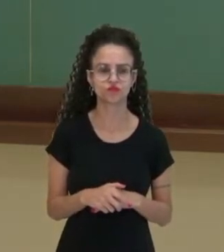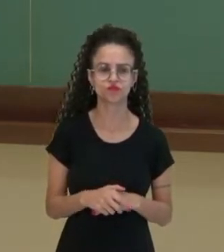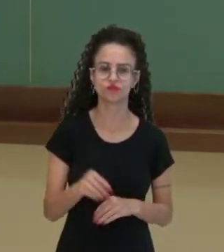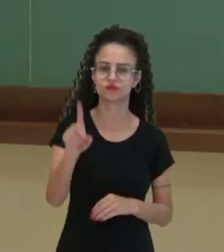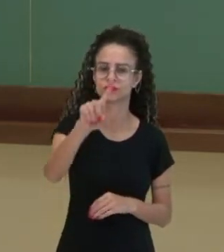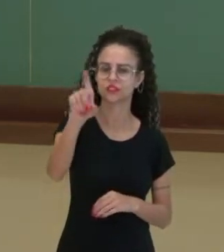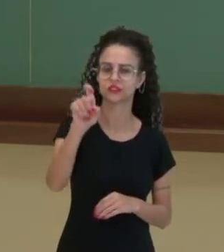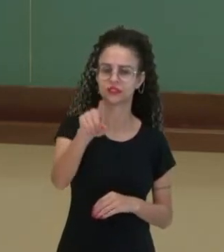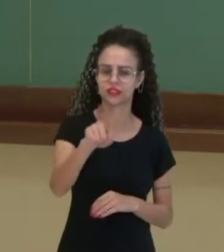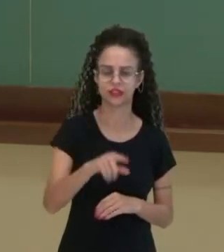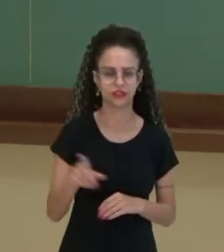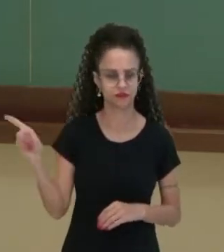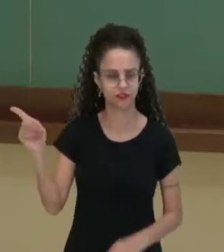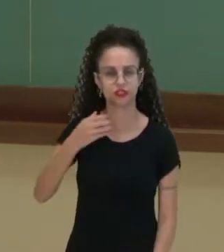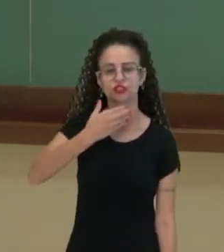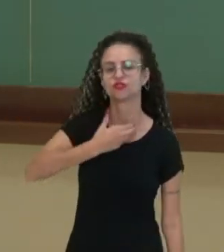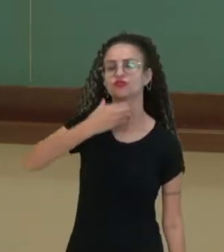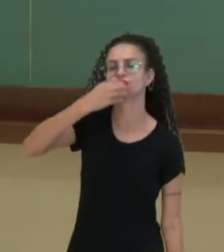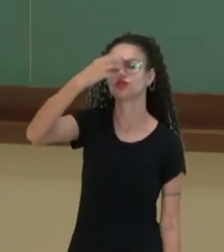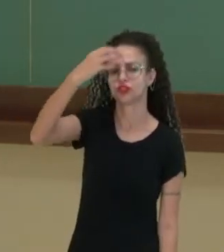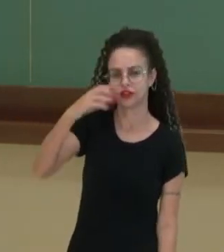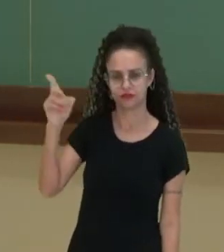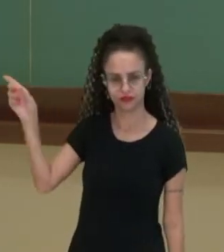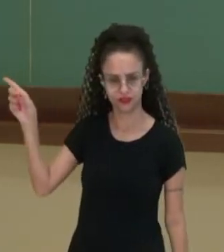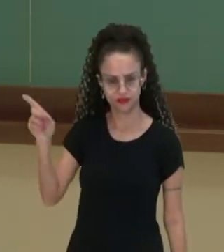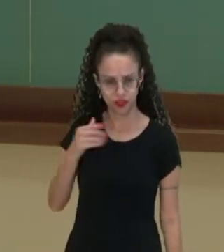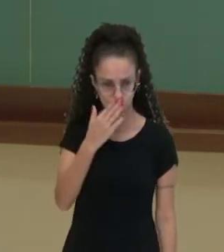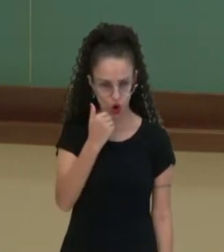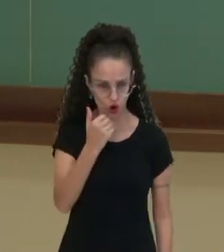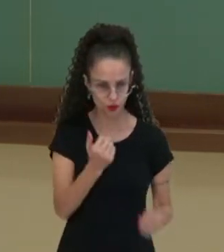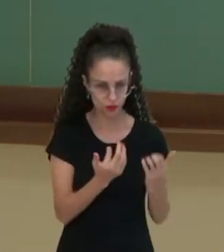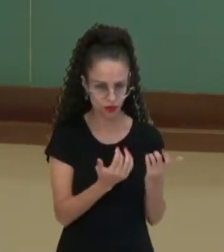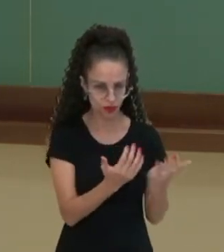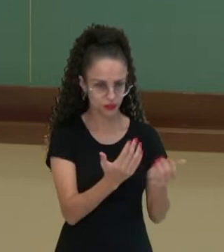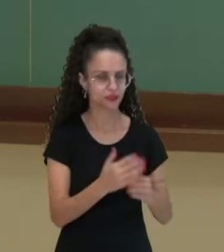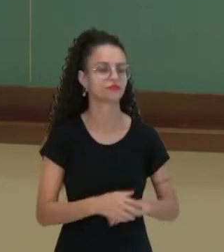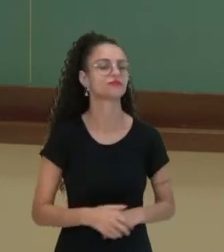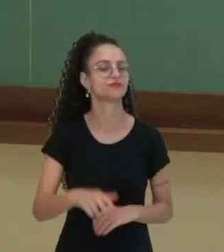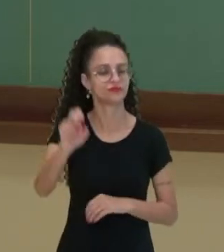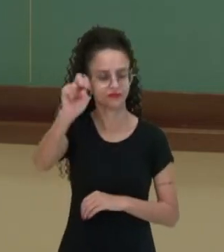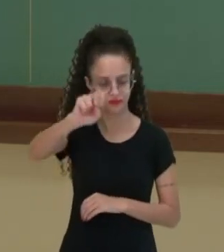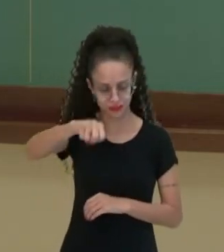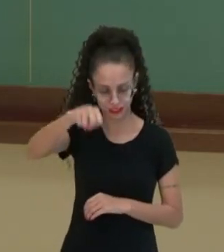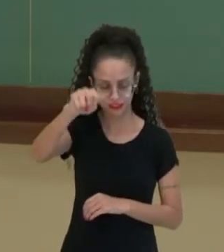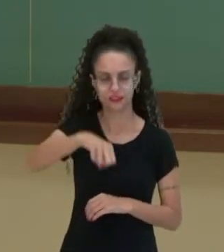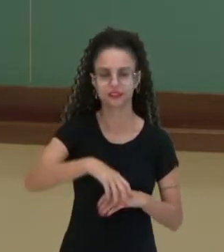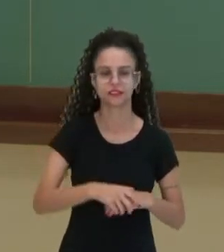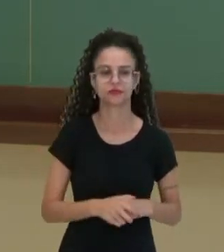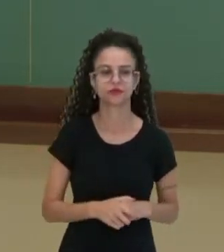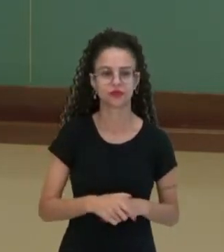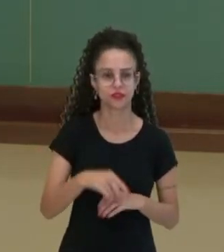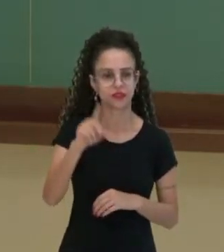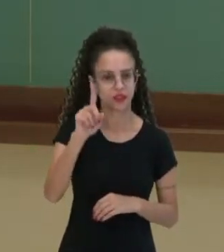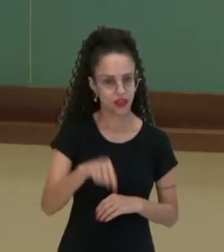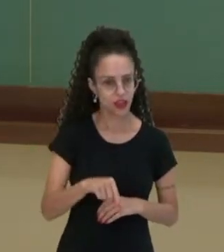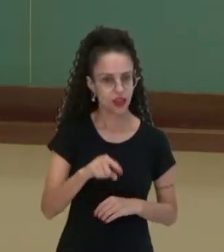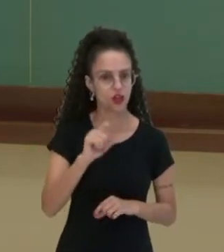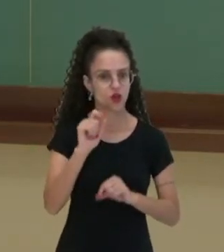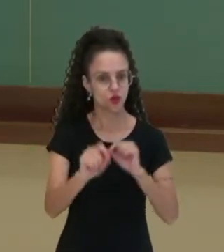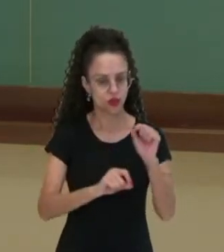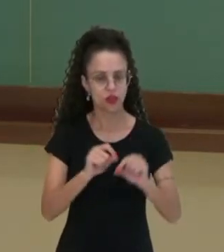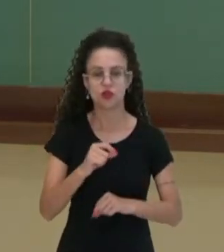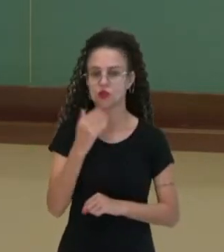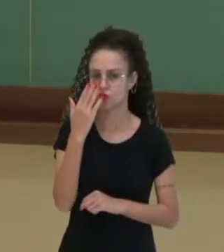Será que a dona girafa, ela come planta? Vamos pensar? Sim. Então, ela é classificada como um ser